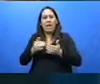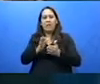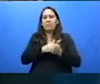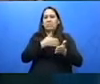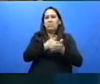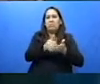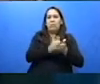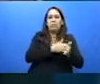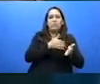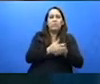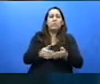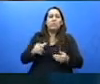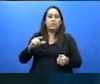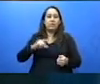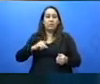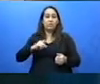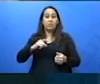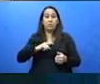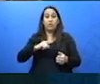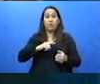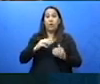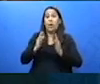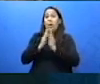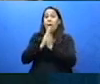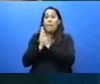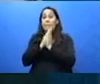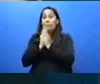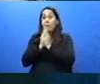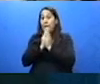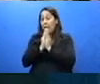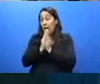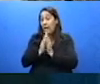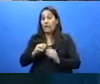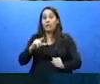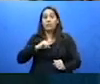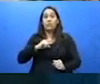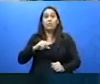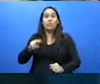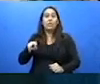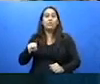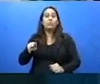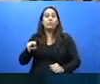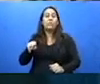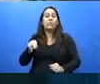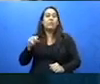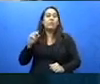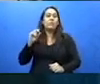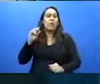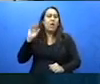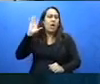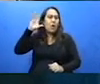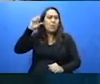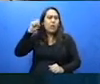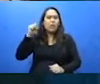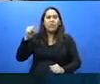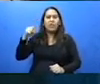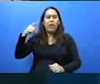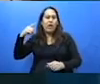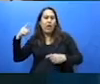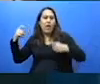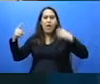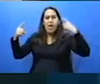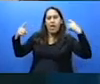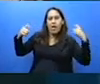tinha as bonecas dela, a mãe fazia roupinha, ela tinha os irmãos para escutar música alta. Então, essa infância